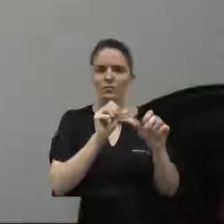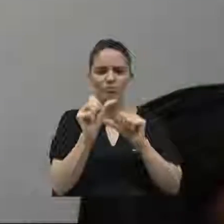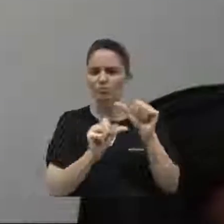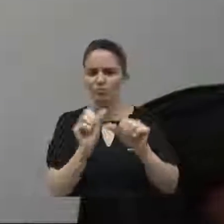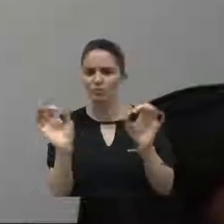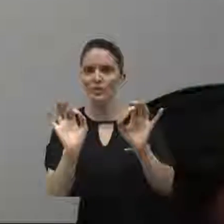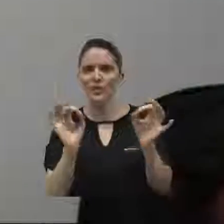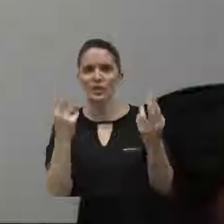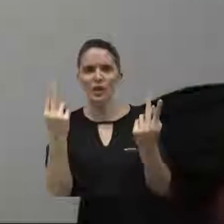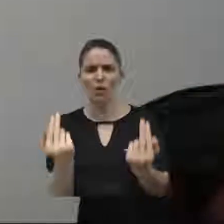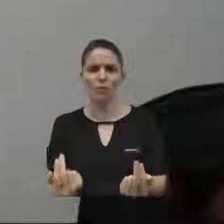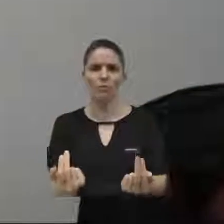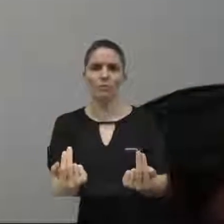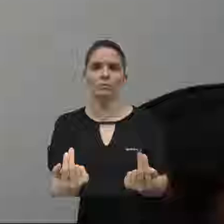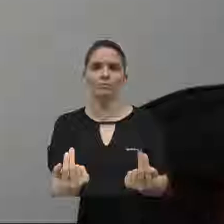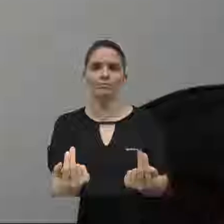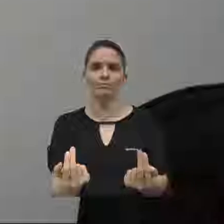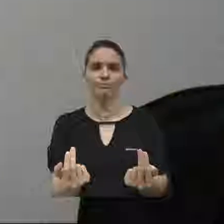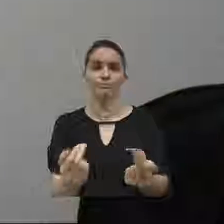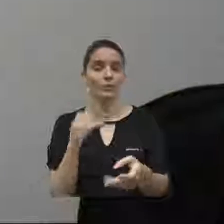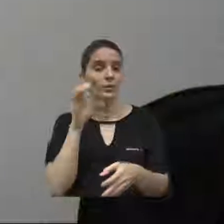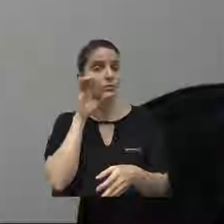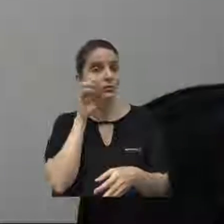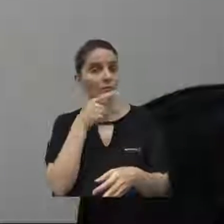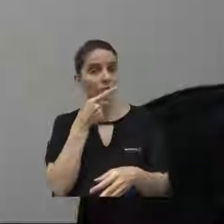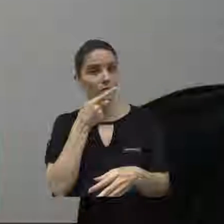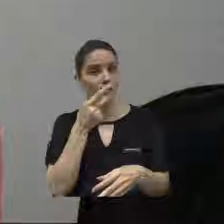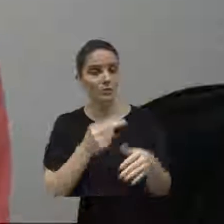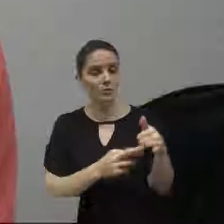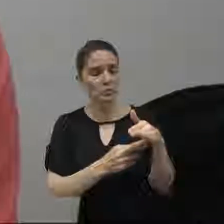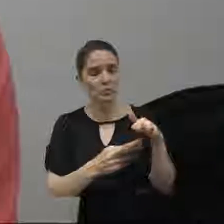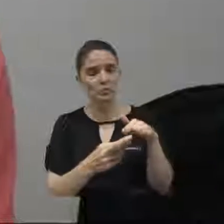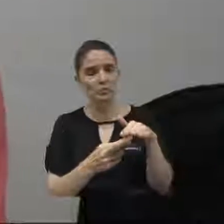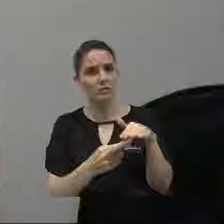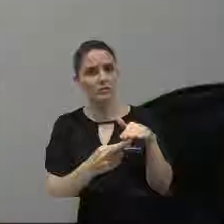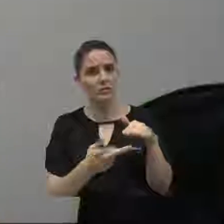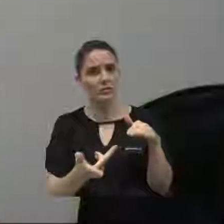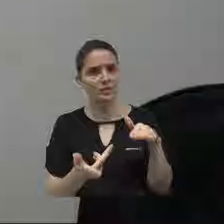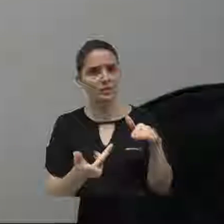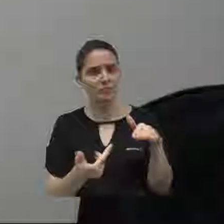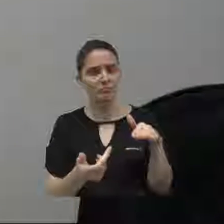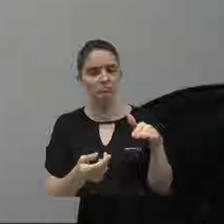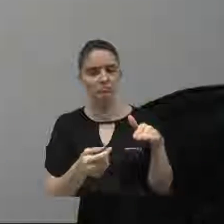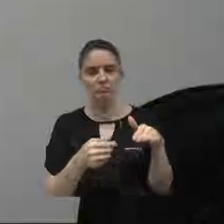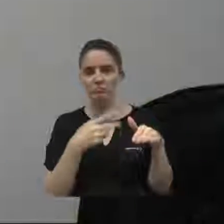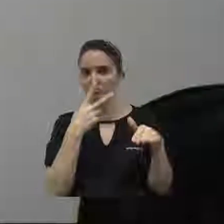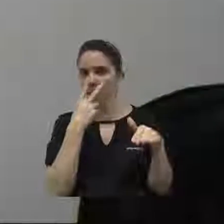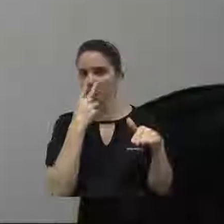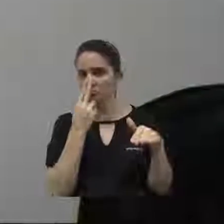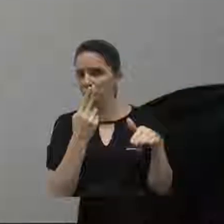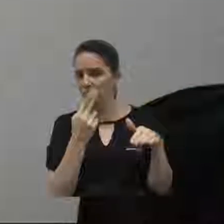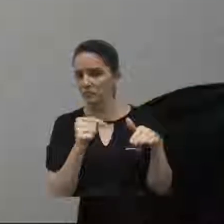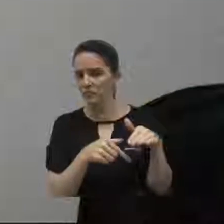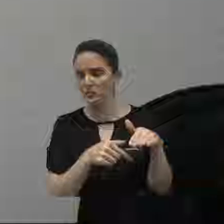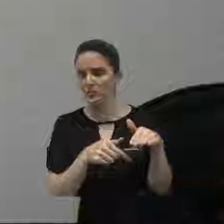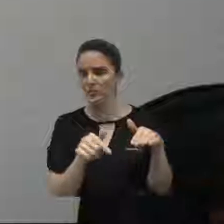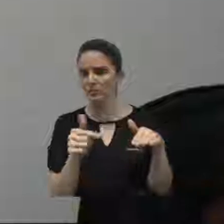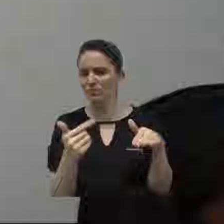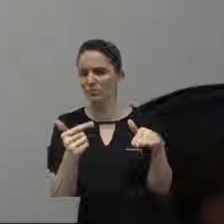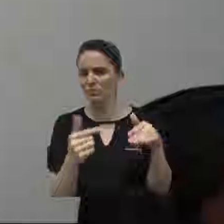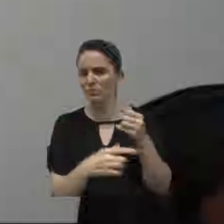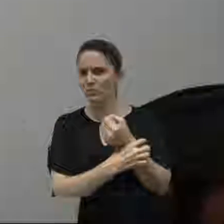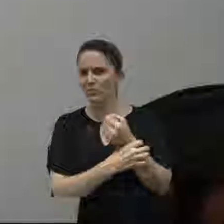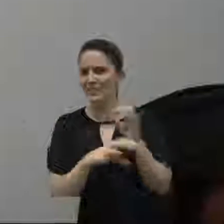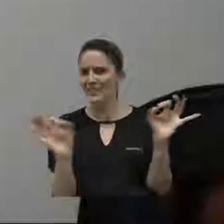Né? Eu diria que aquilo ali para mim praticamente eu vejo aquilo como uma terra de ninguém, aquele espaço aí como terra de ninguém. E eu posso